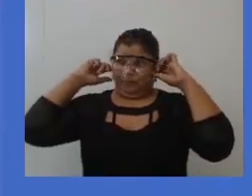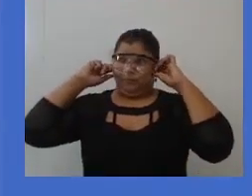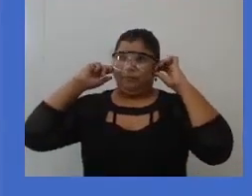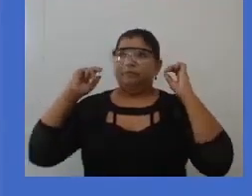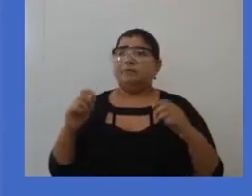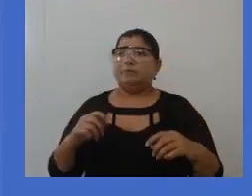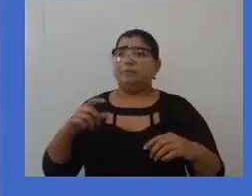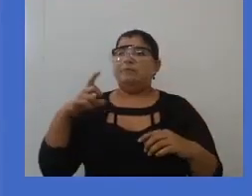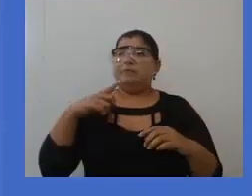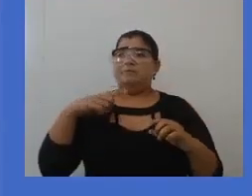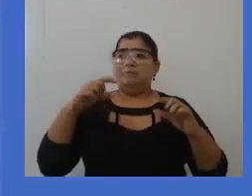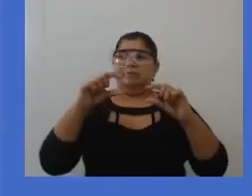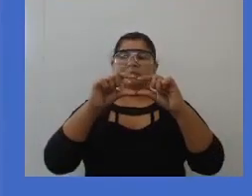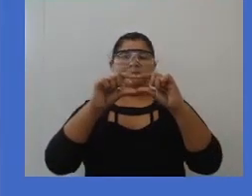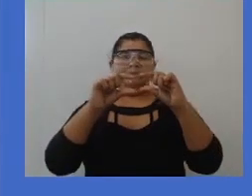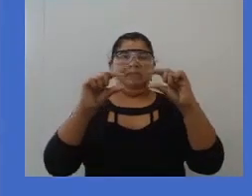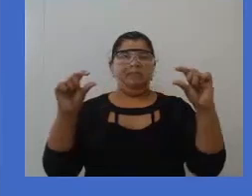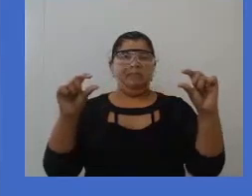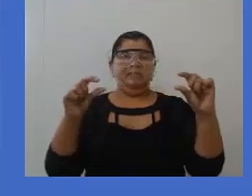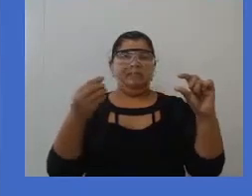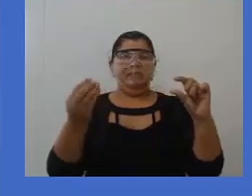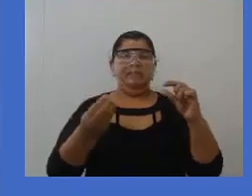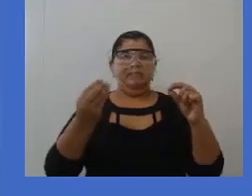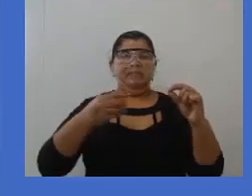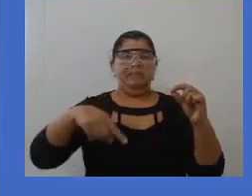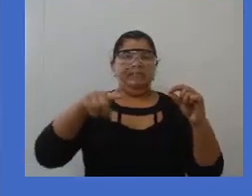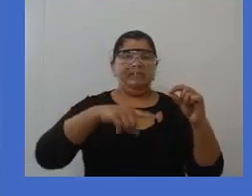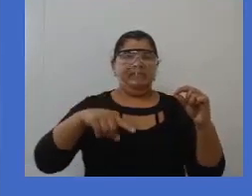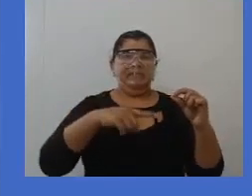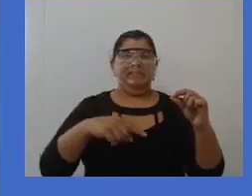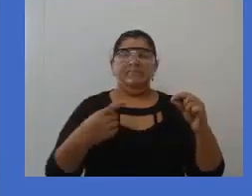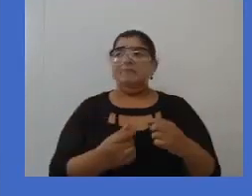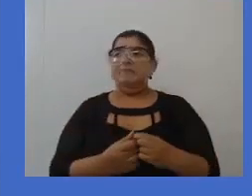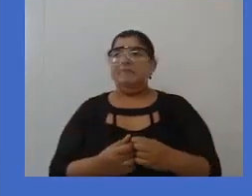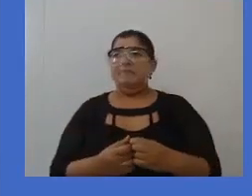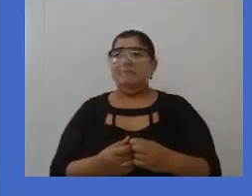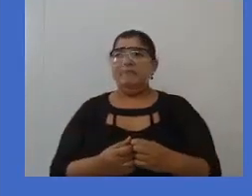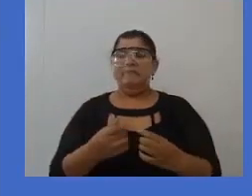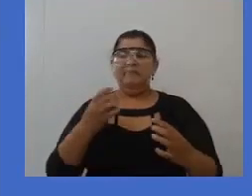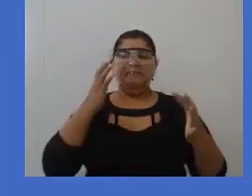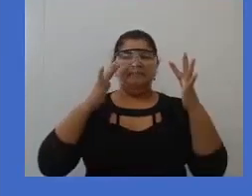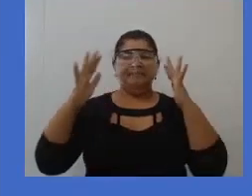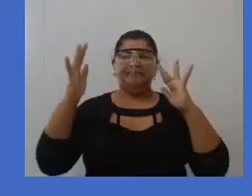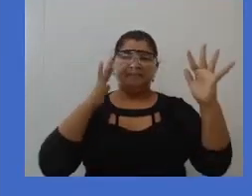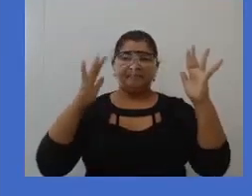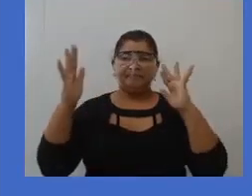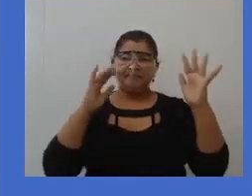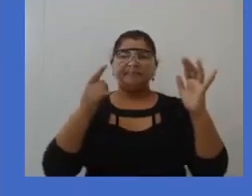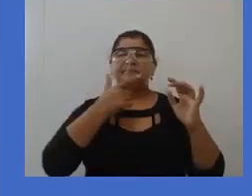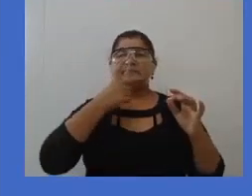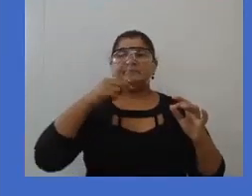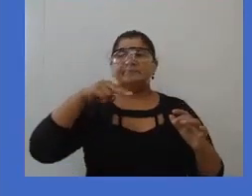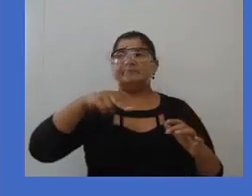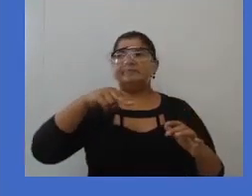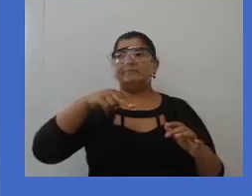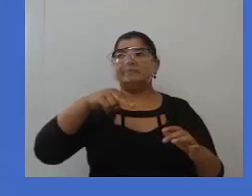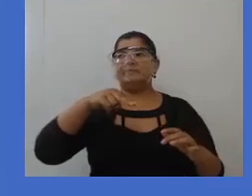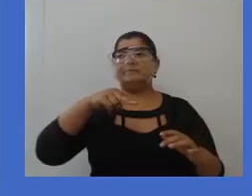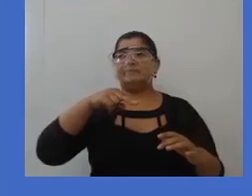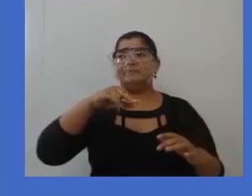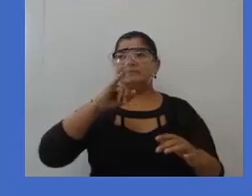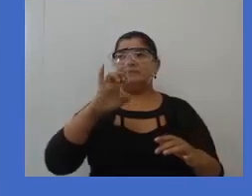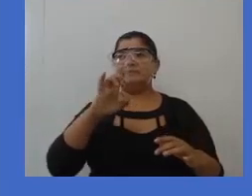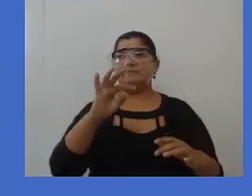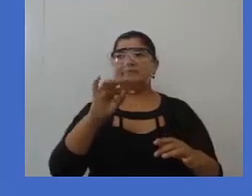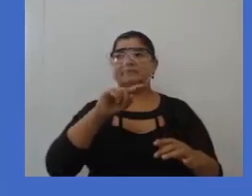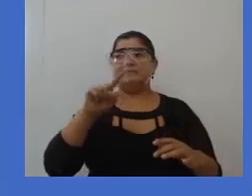de Nietzsche, deixar para vocês com uma reflexão, tá bom? Nietzsche é um filósofo, certamente vocês já ouviram falar. Professor, se eu ouvir,